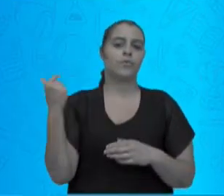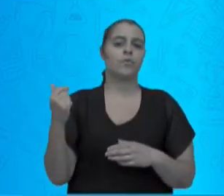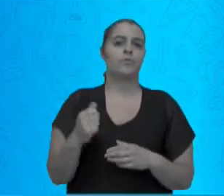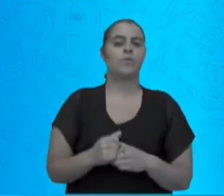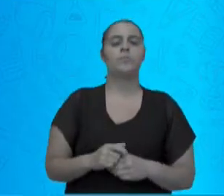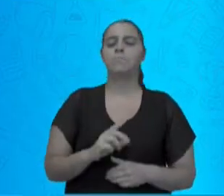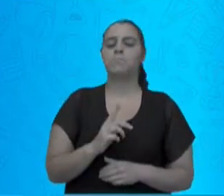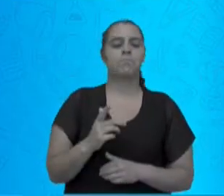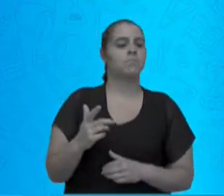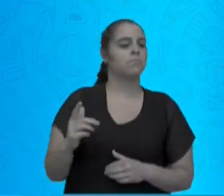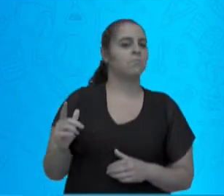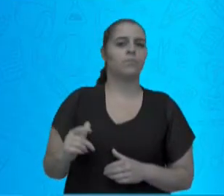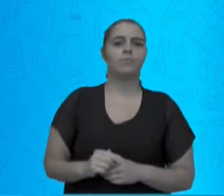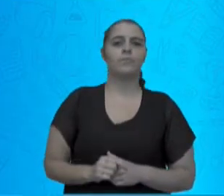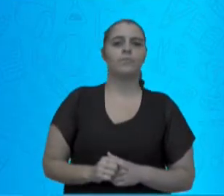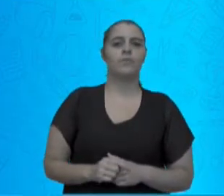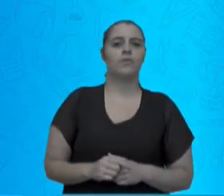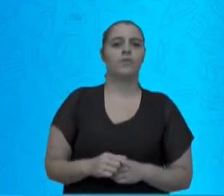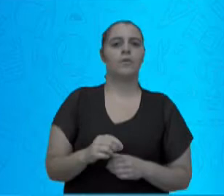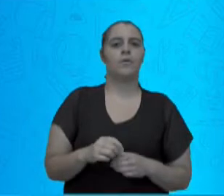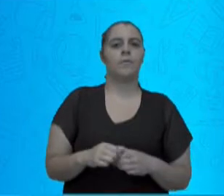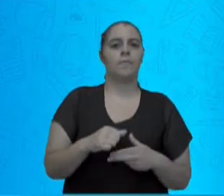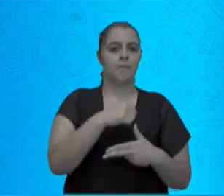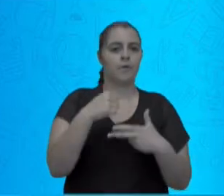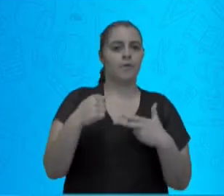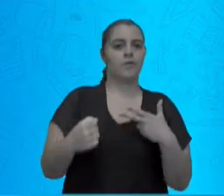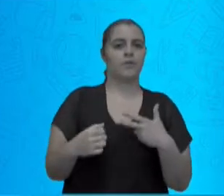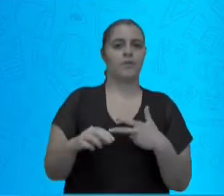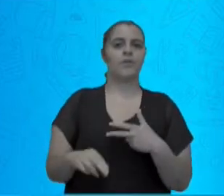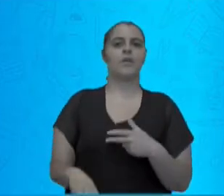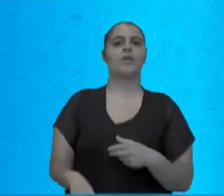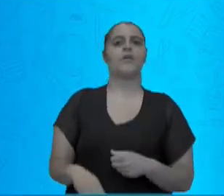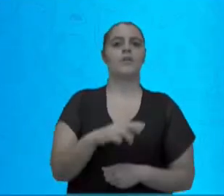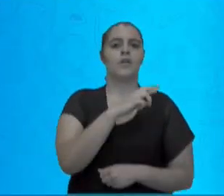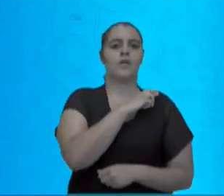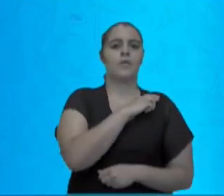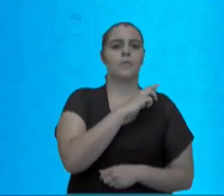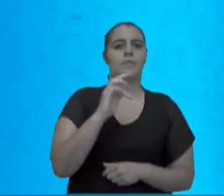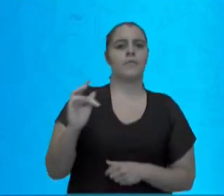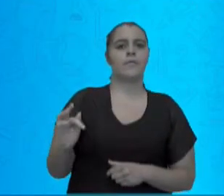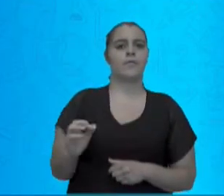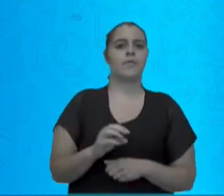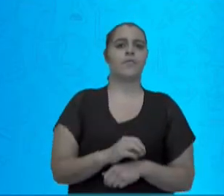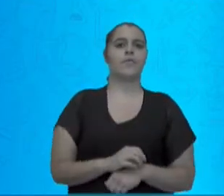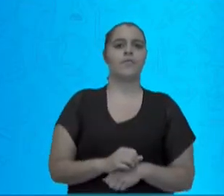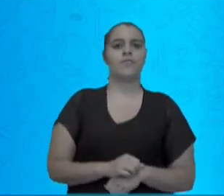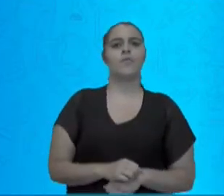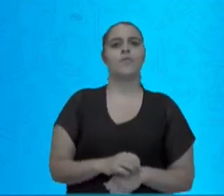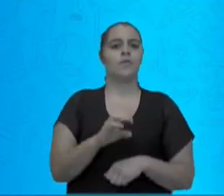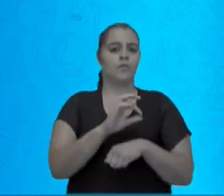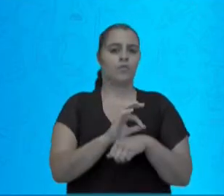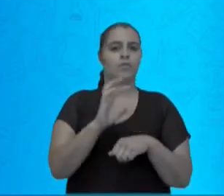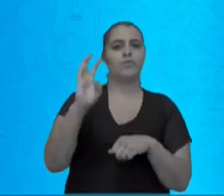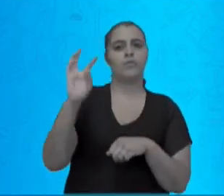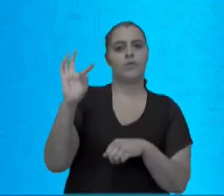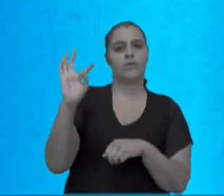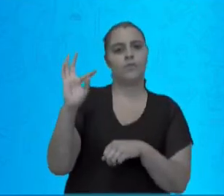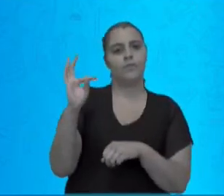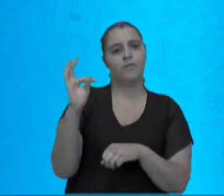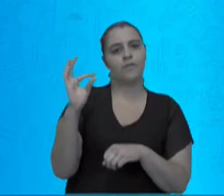existe. São poderes da República. Nós não temos um poder maior que o